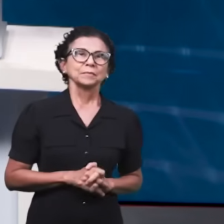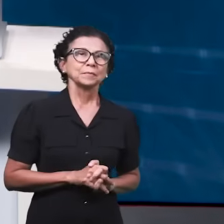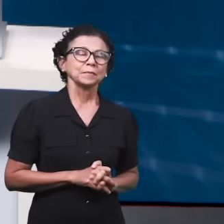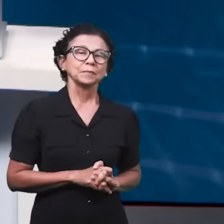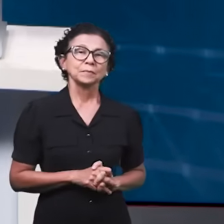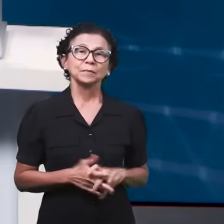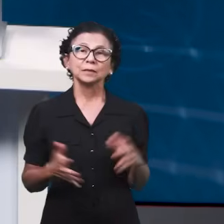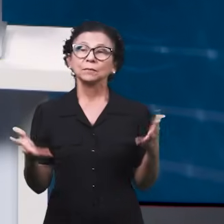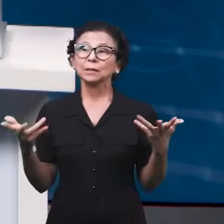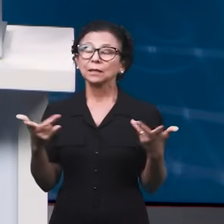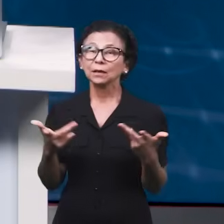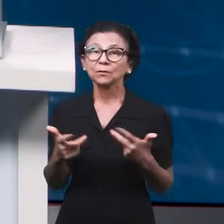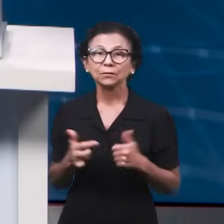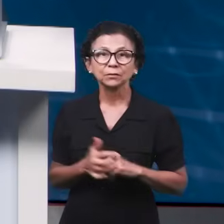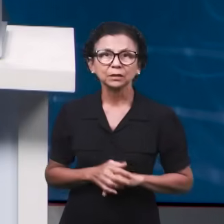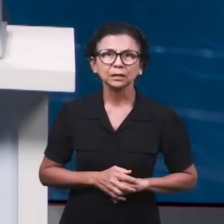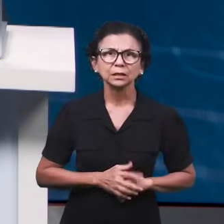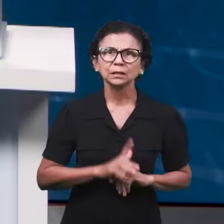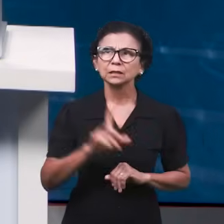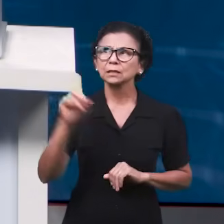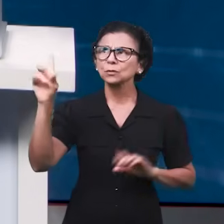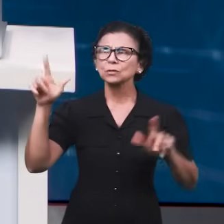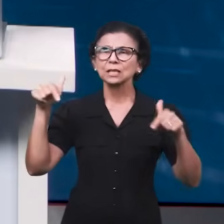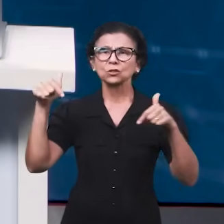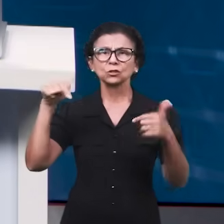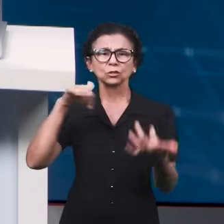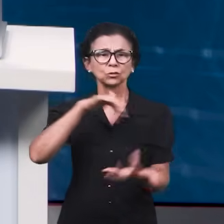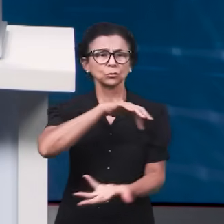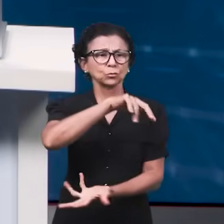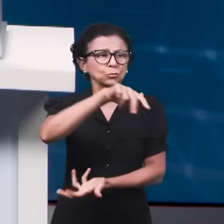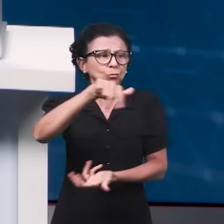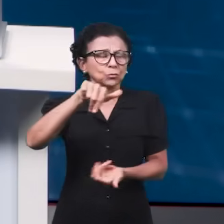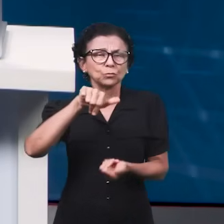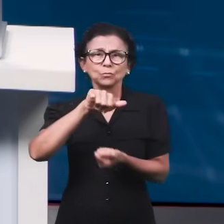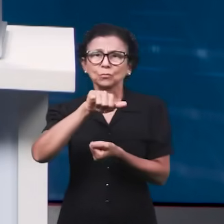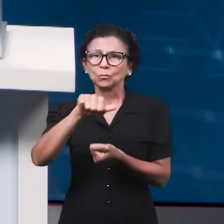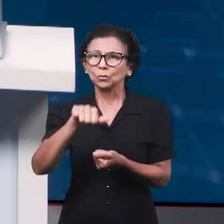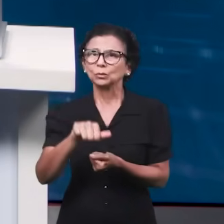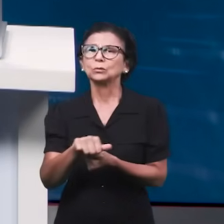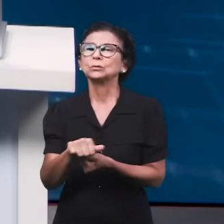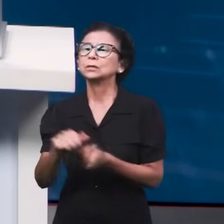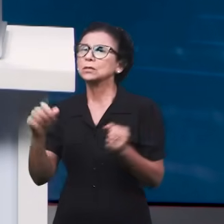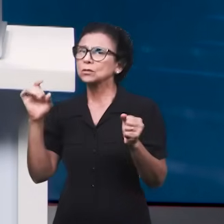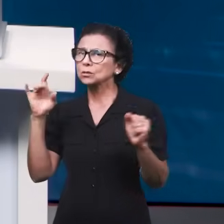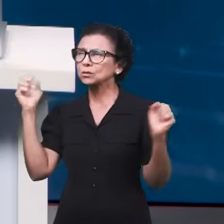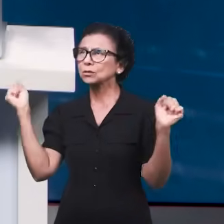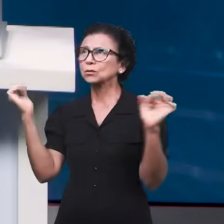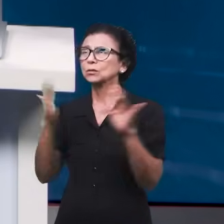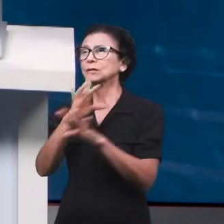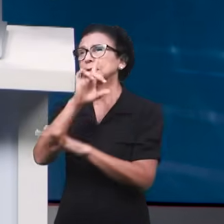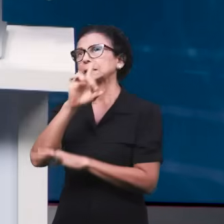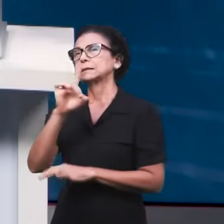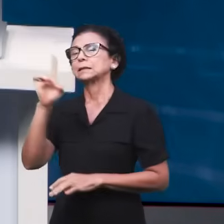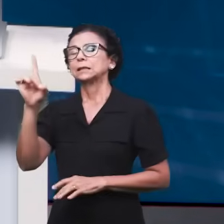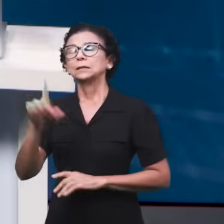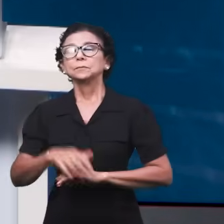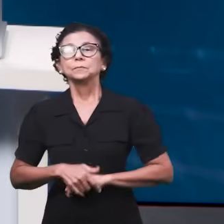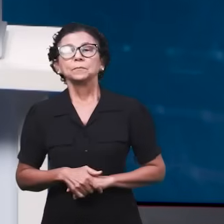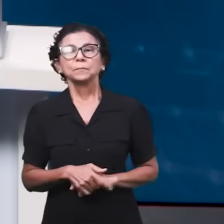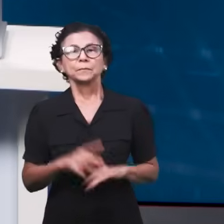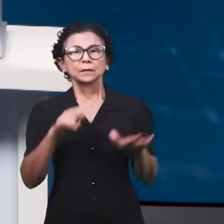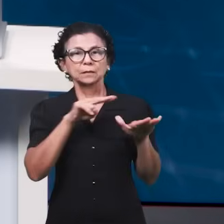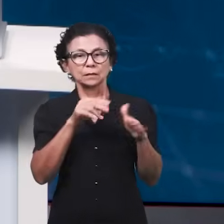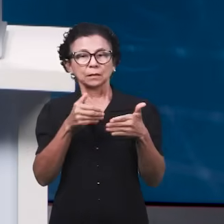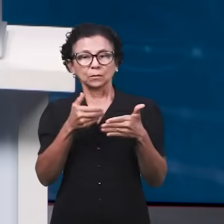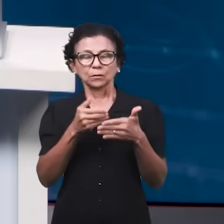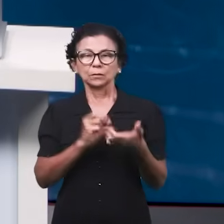Senhor em tantas partes do mundo, nos quatro cantos, dessa terra, e nós glorificamos ao nome do Senhor. E lembramos que essa semana nós teremos